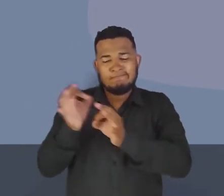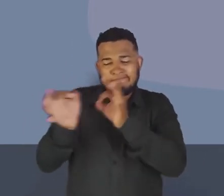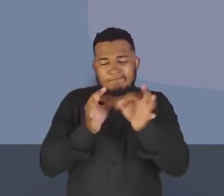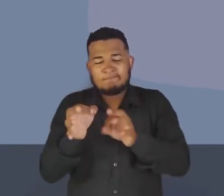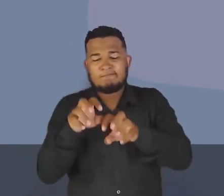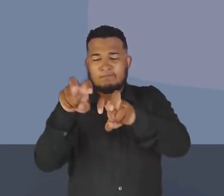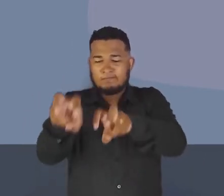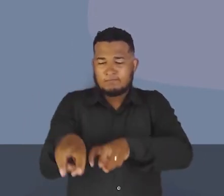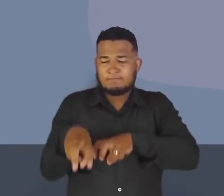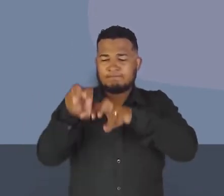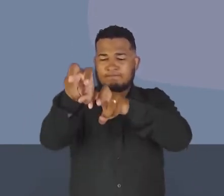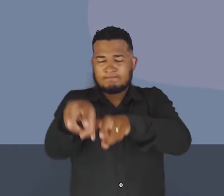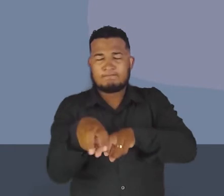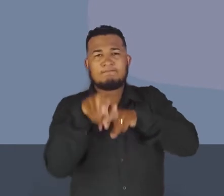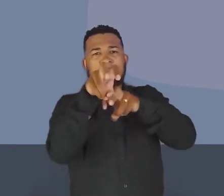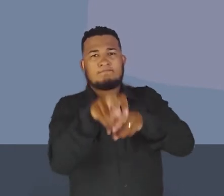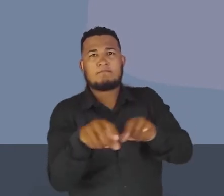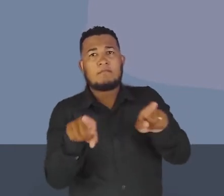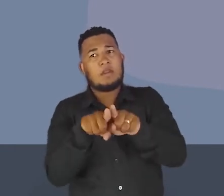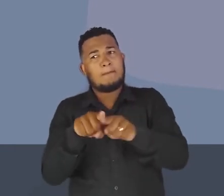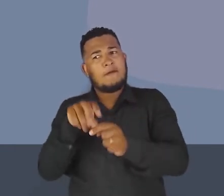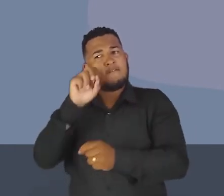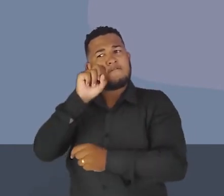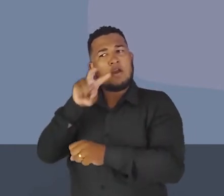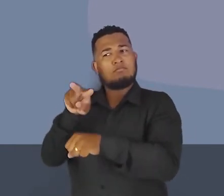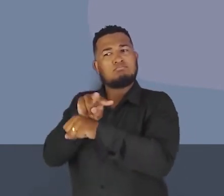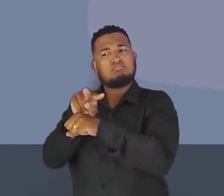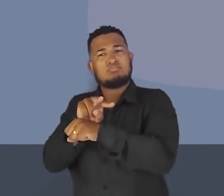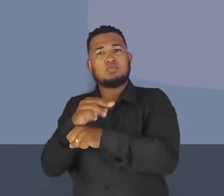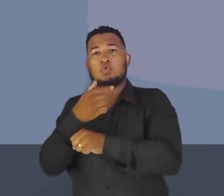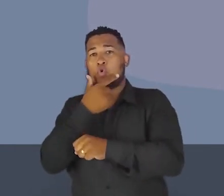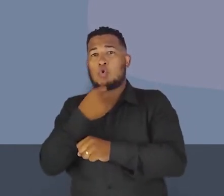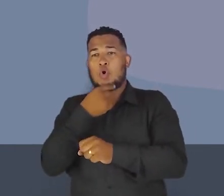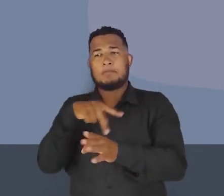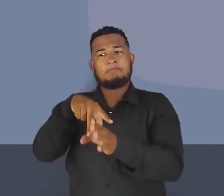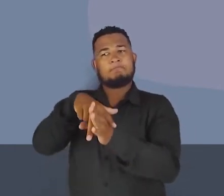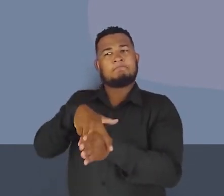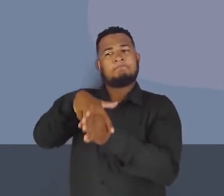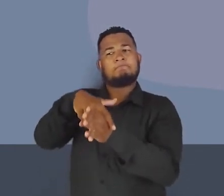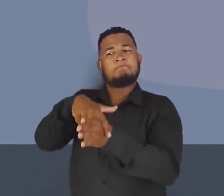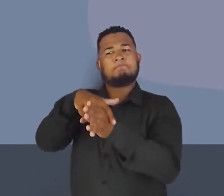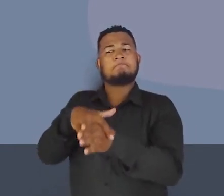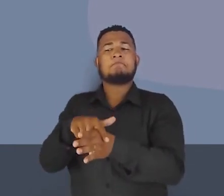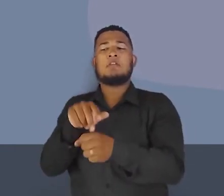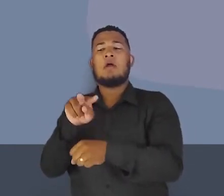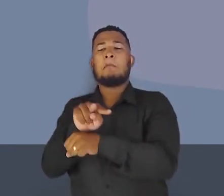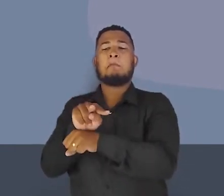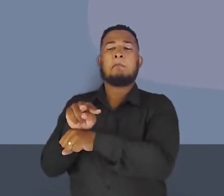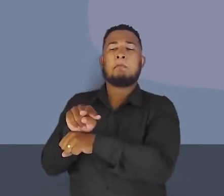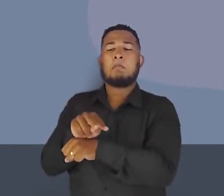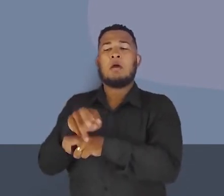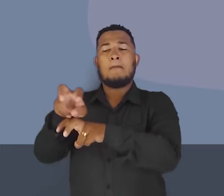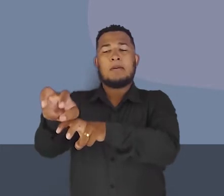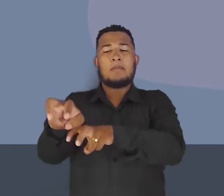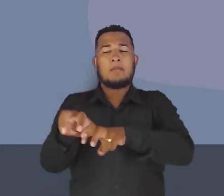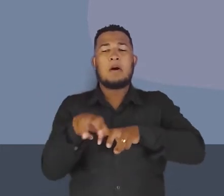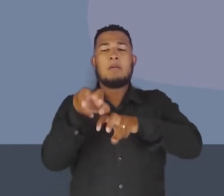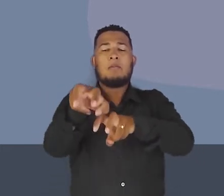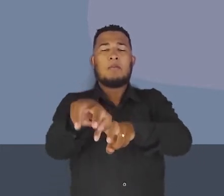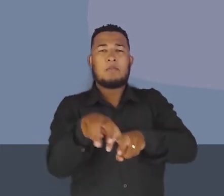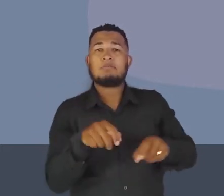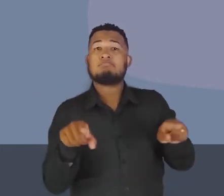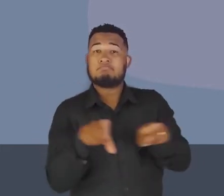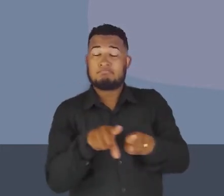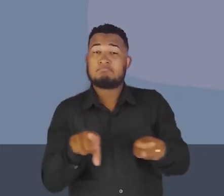a semeadura, né, sendo acompanhado ali por um outro cara que está com um cavalo e faz ali a aragem da terra